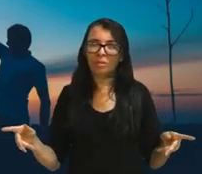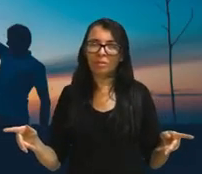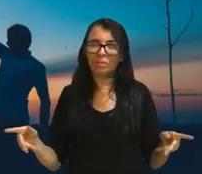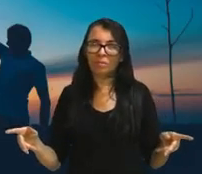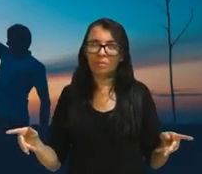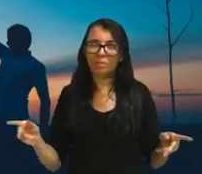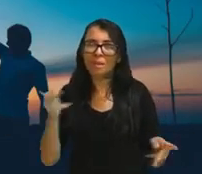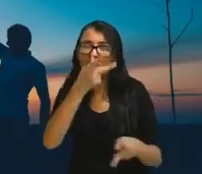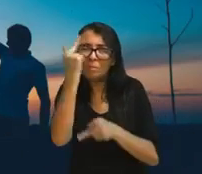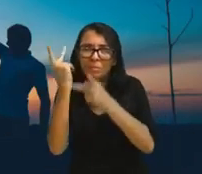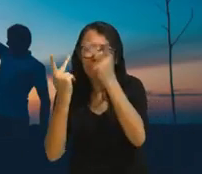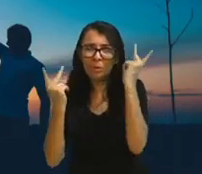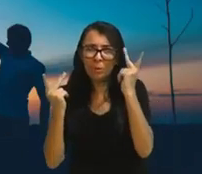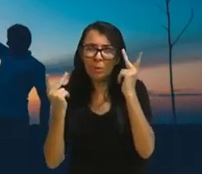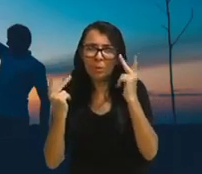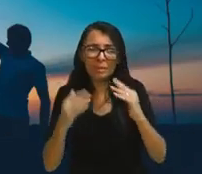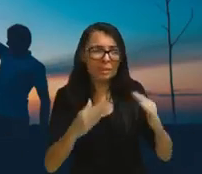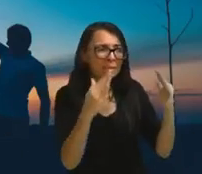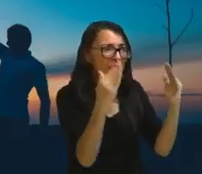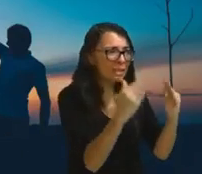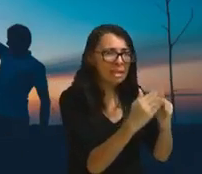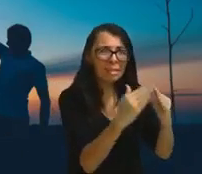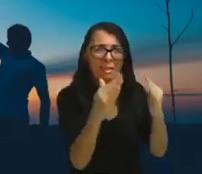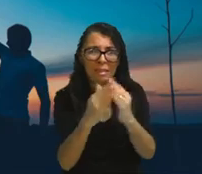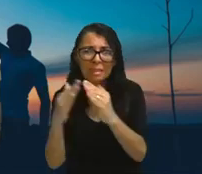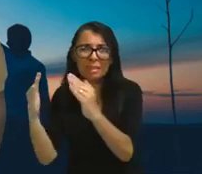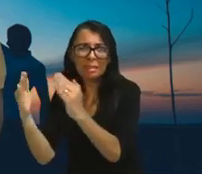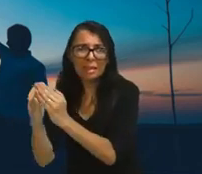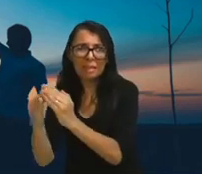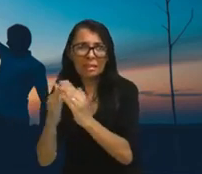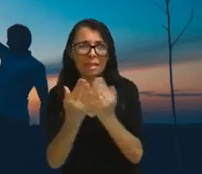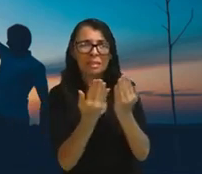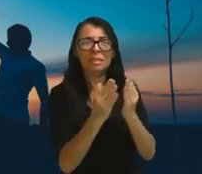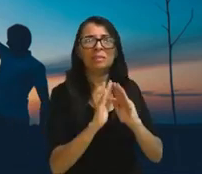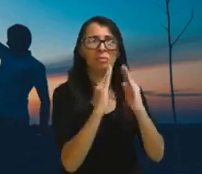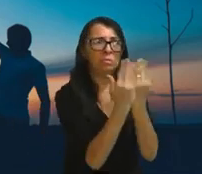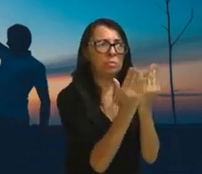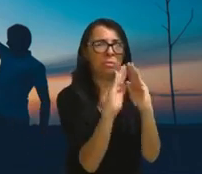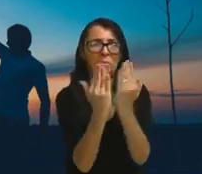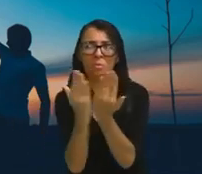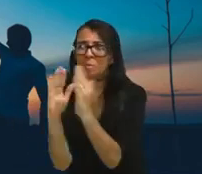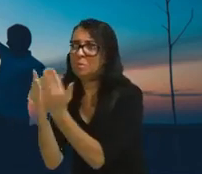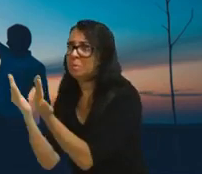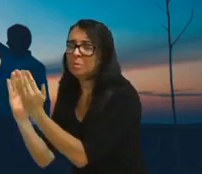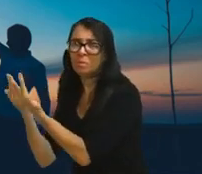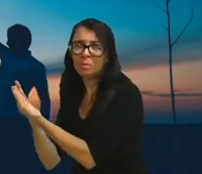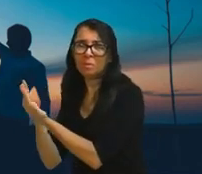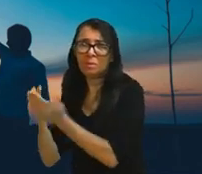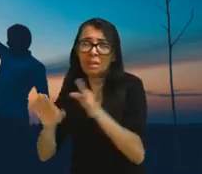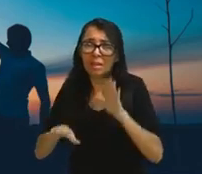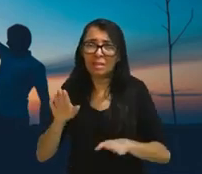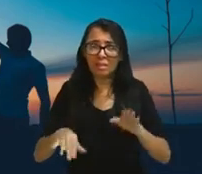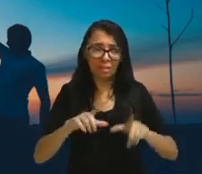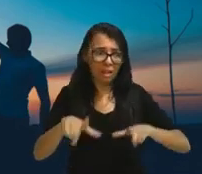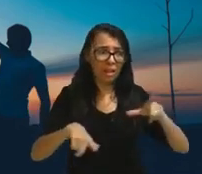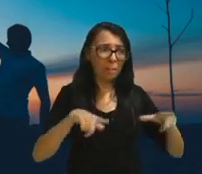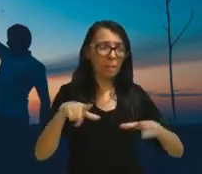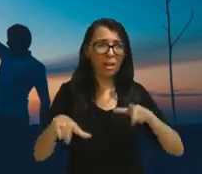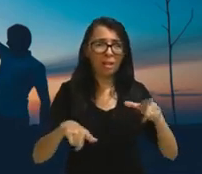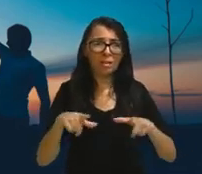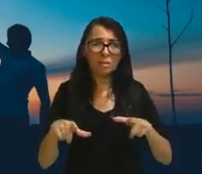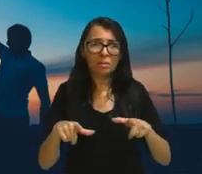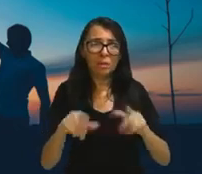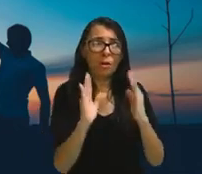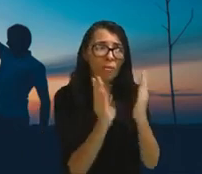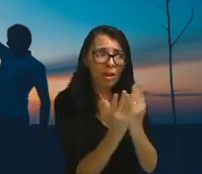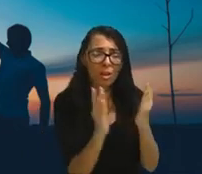vai deixar você em situações de ruína, total ruínas. Casamentos. Quantos casamentos